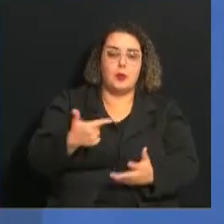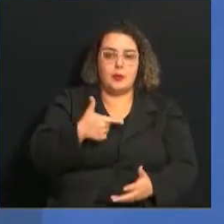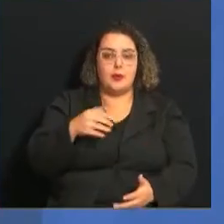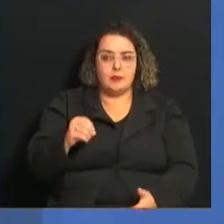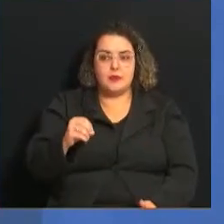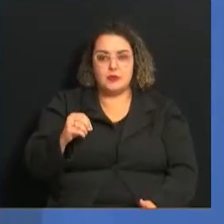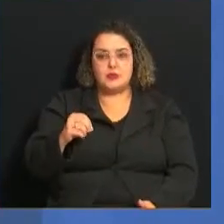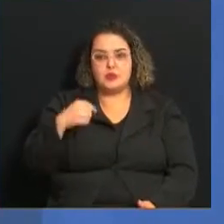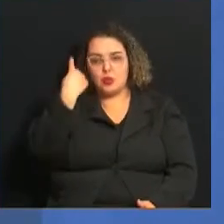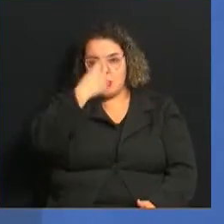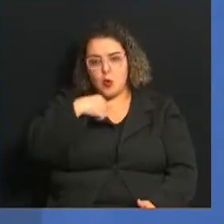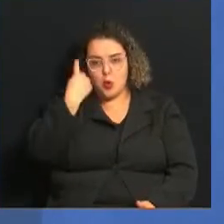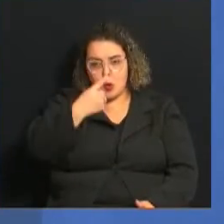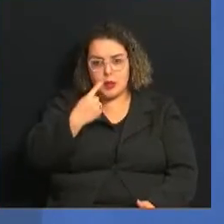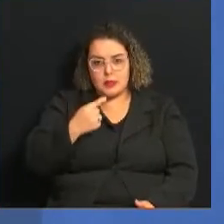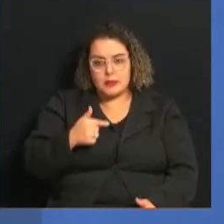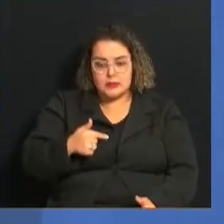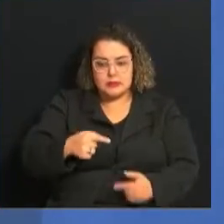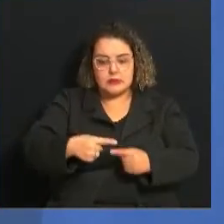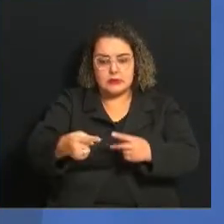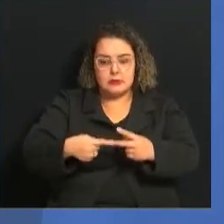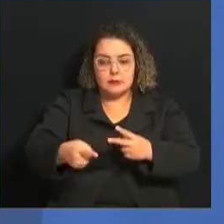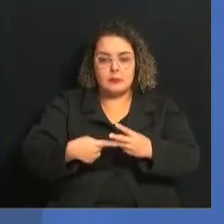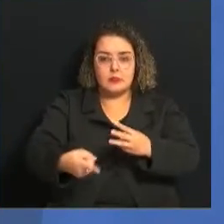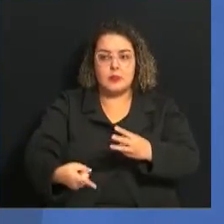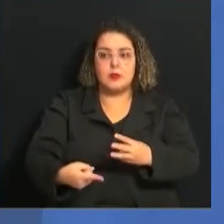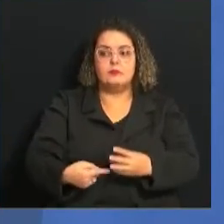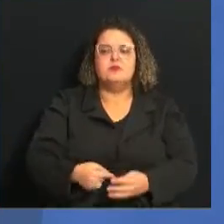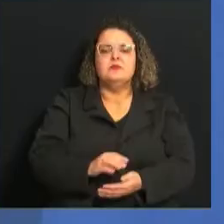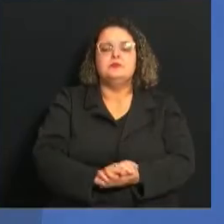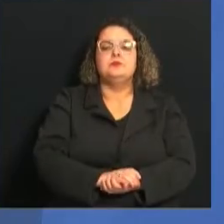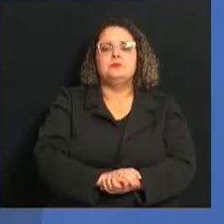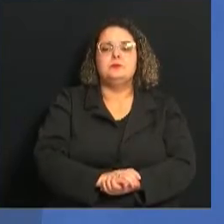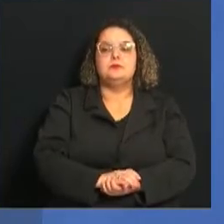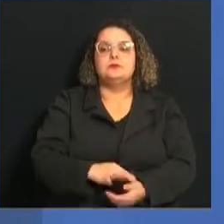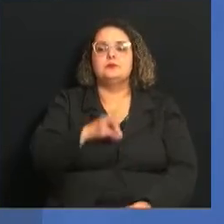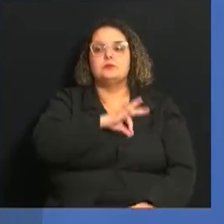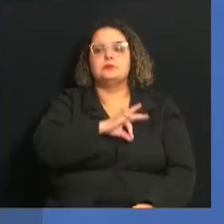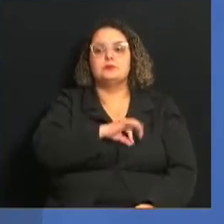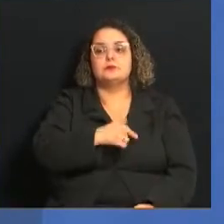auxílio nutricional para aposentados e pensionistas vai passar para R$